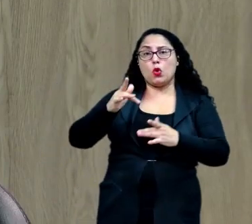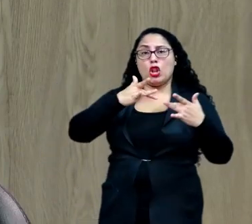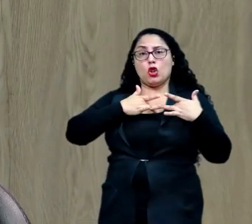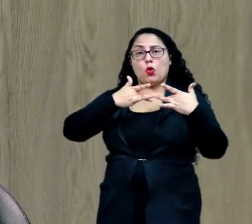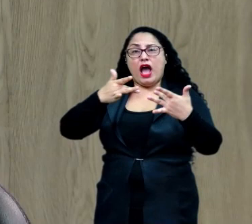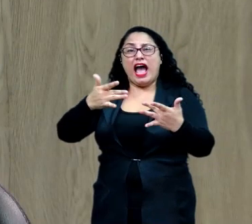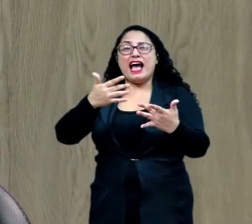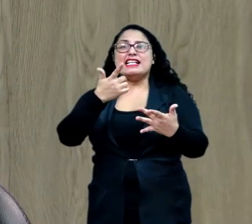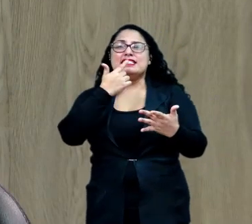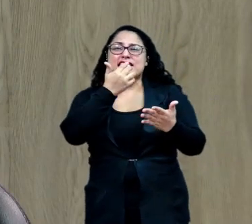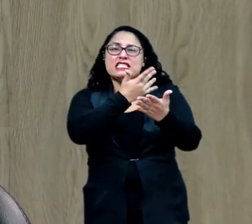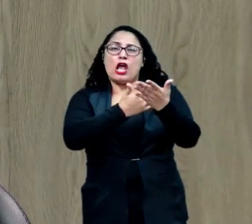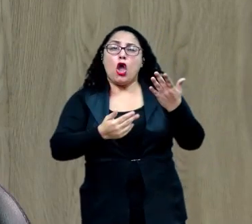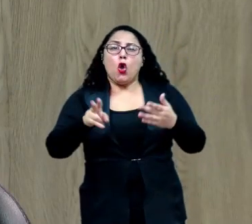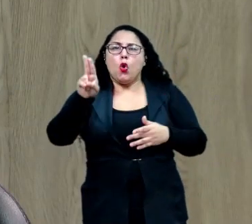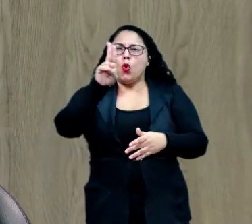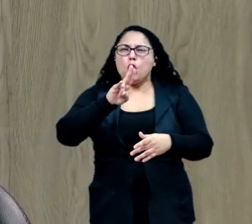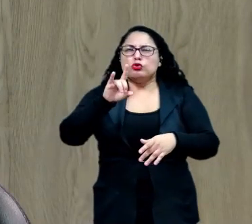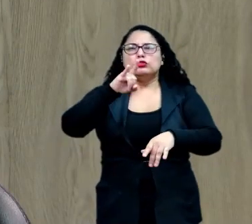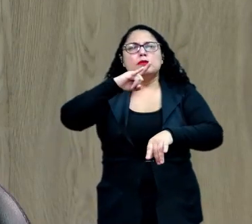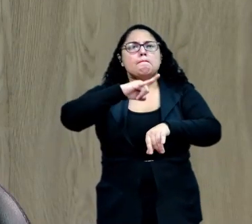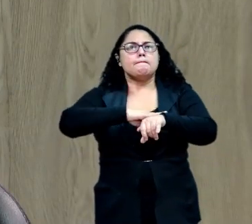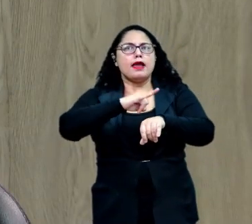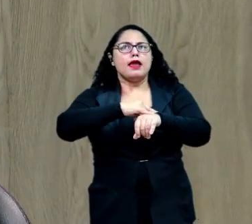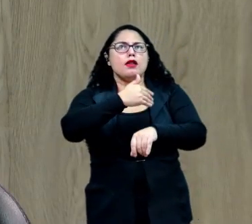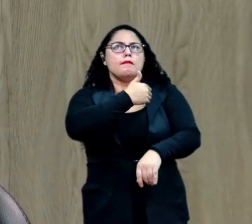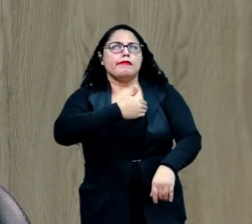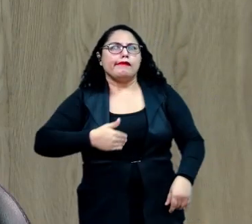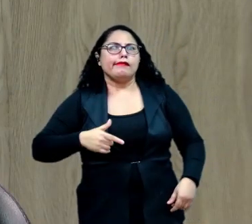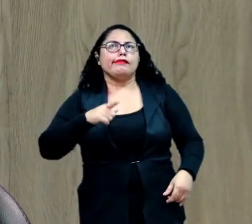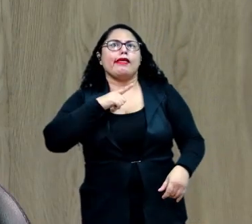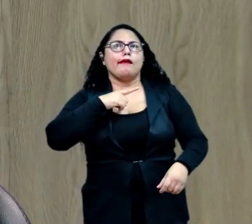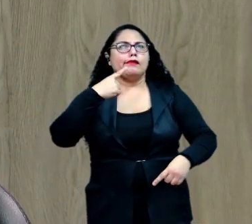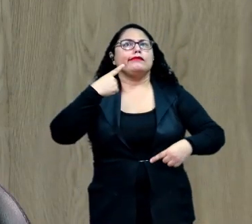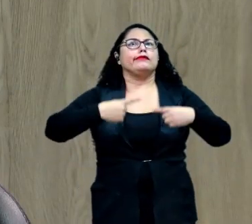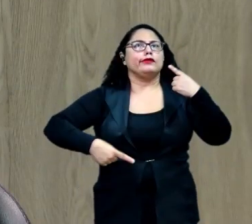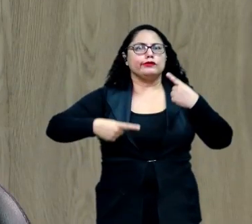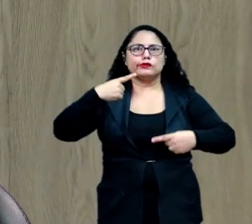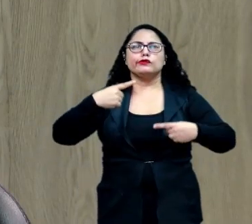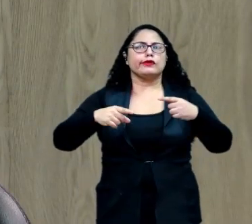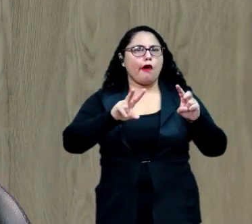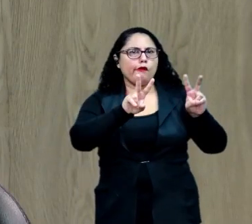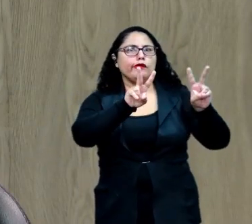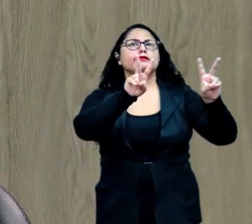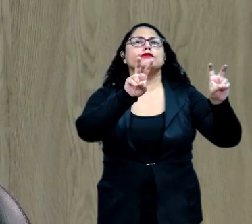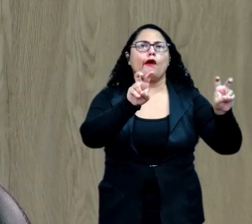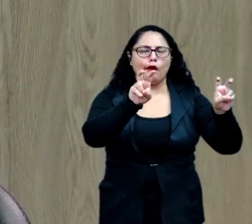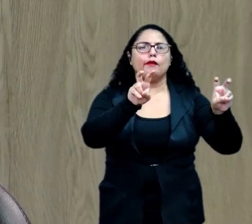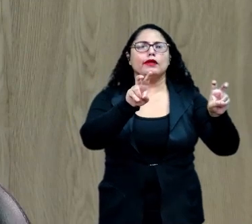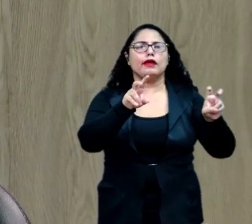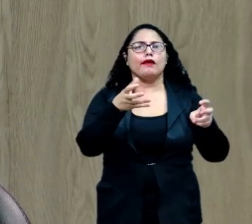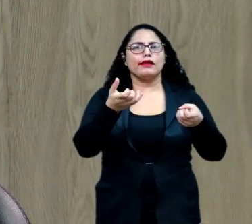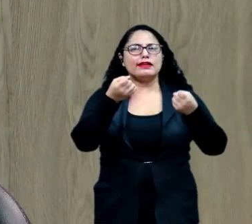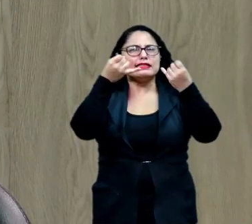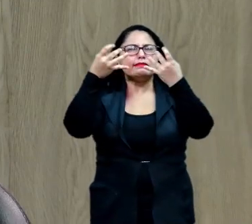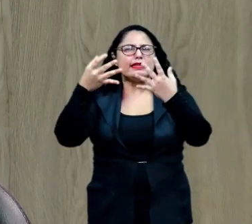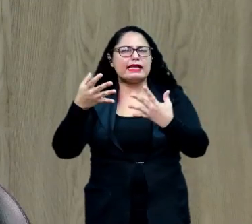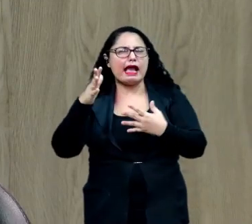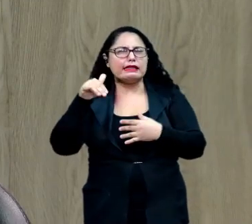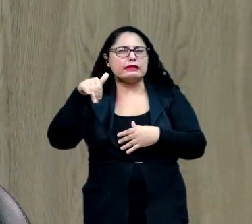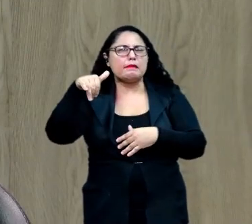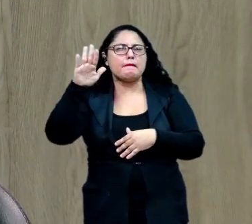exemplo, e o uso de banheiros públicos, que ainda tem muita discussão, né, sobre isso. Então, eu queria que você falasse um